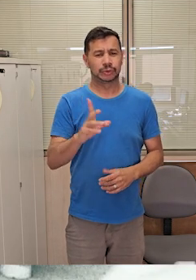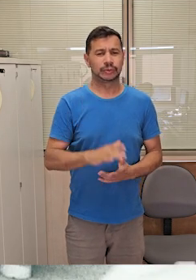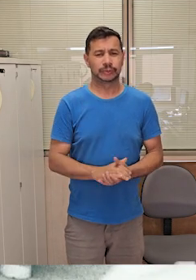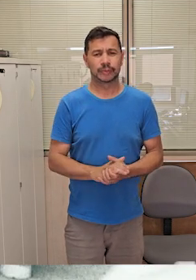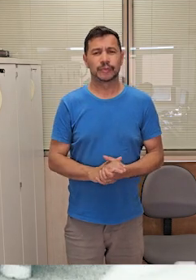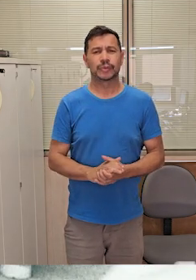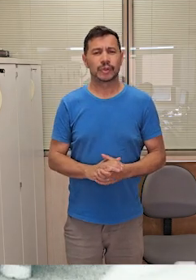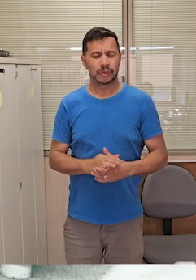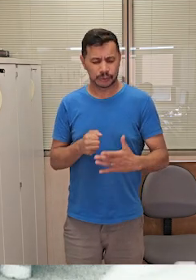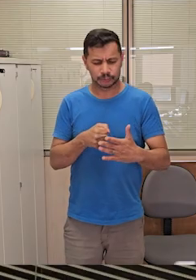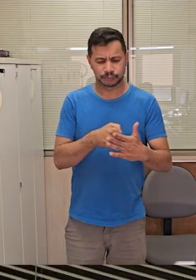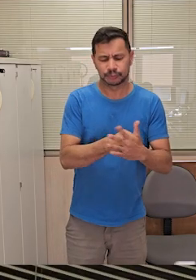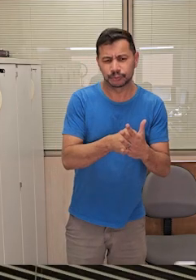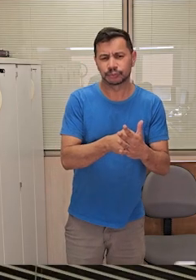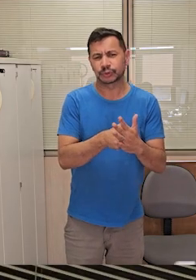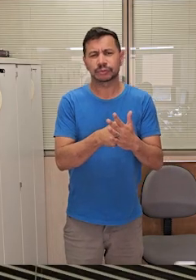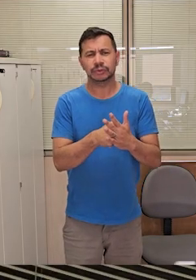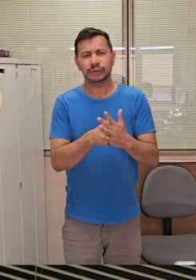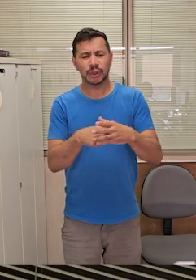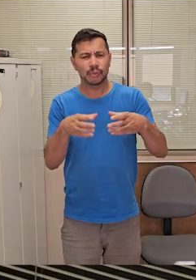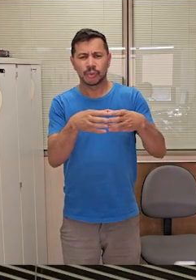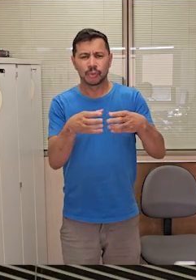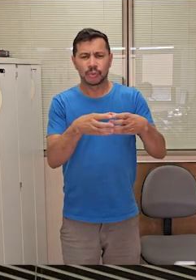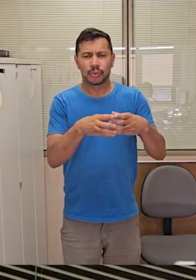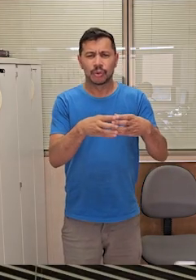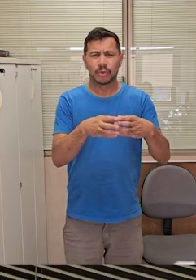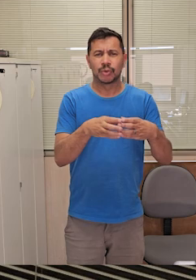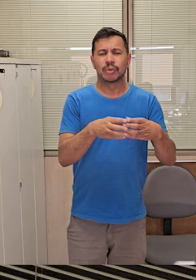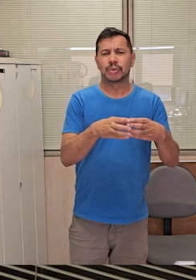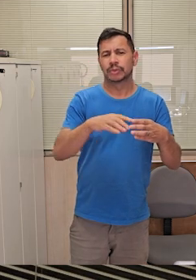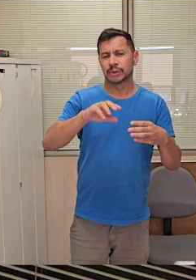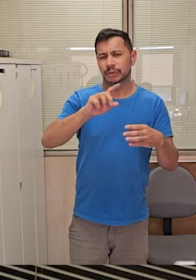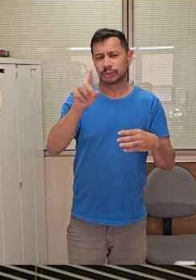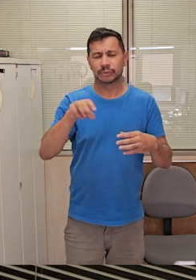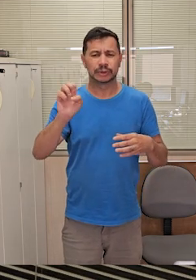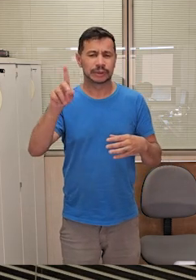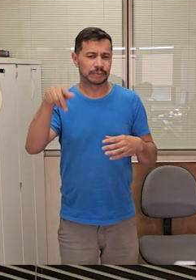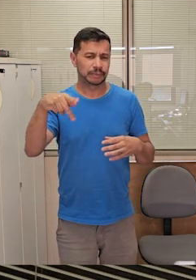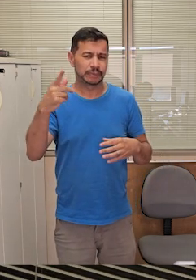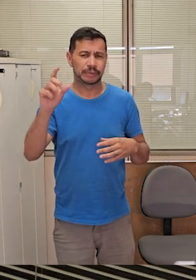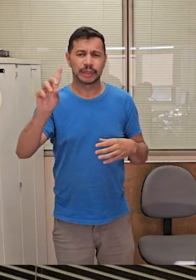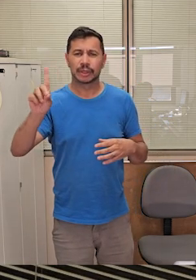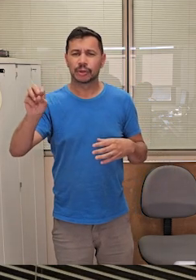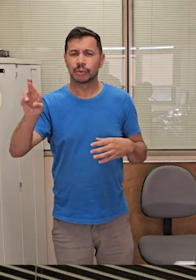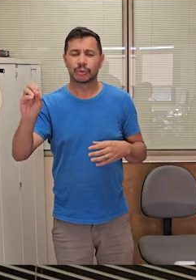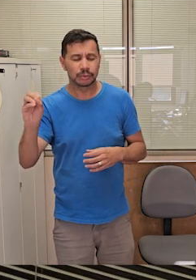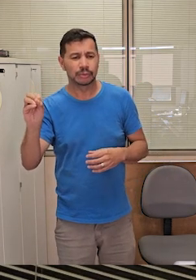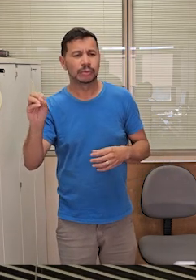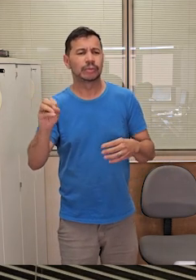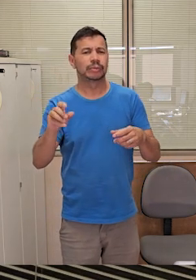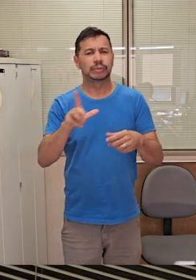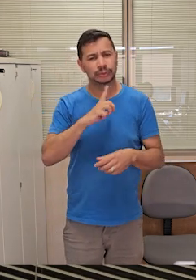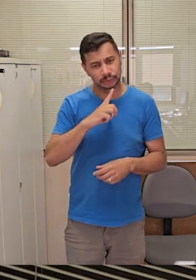da base, mas conhecidos. E enfrentamos uma chapa encabeçada pelo Zé Pedro, que tinha